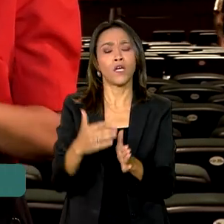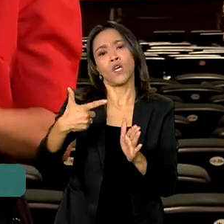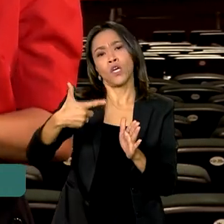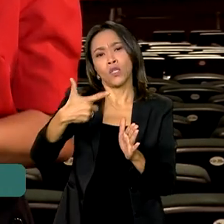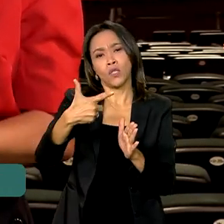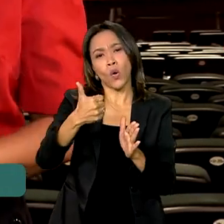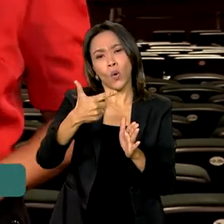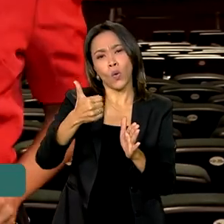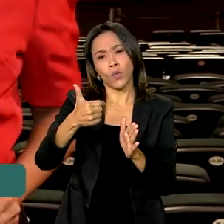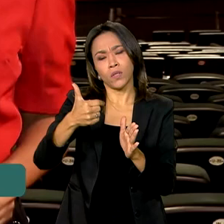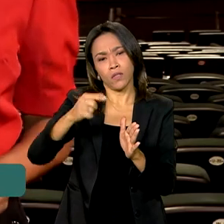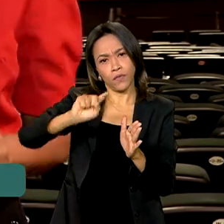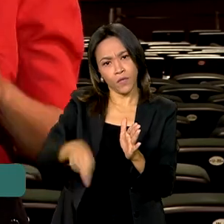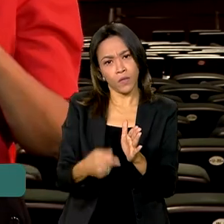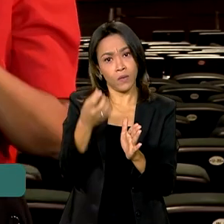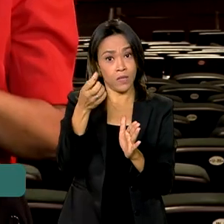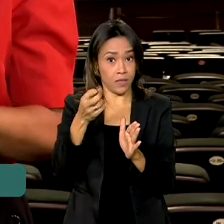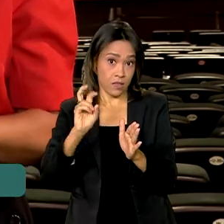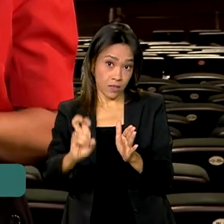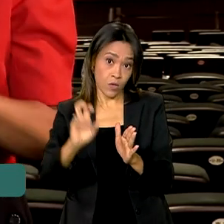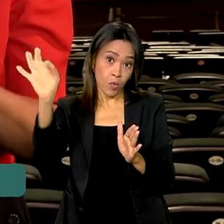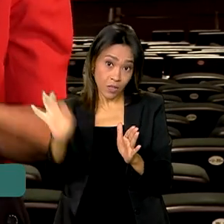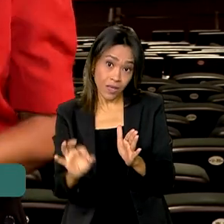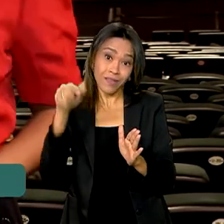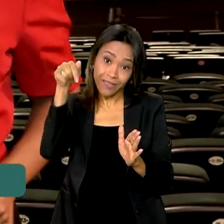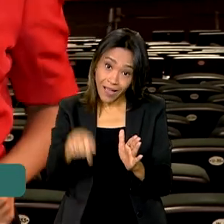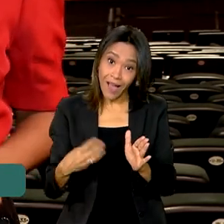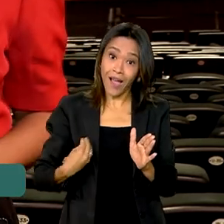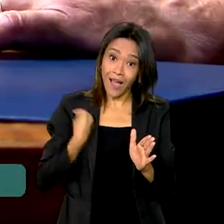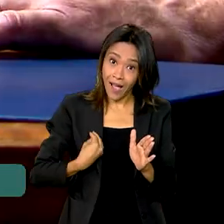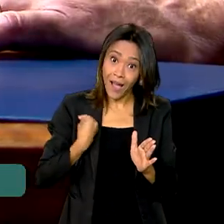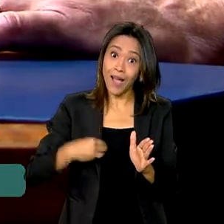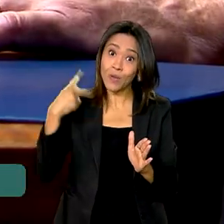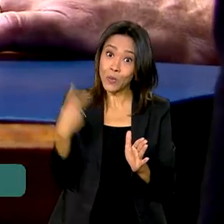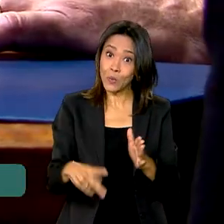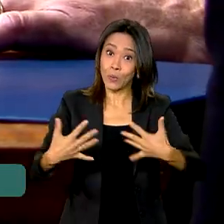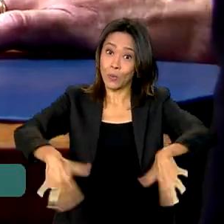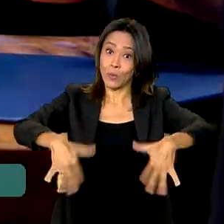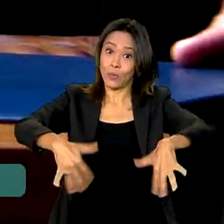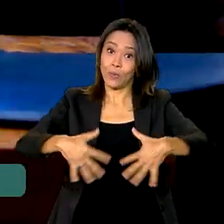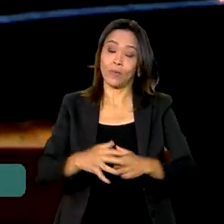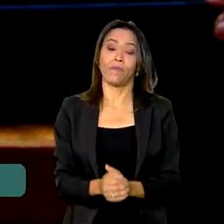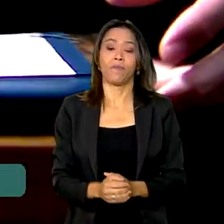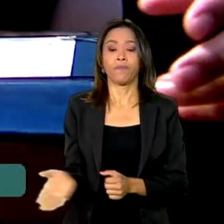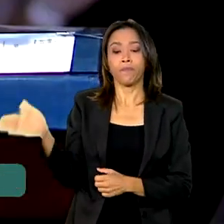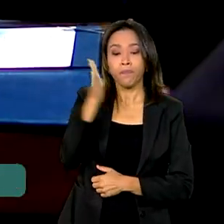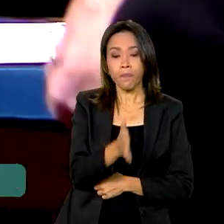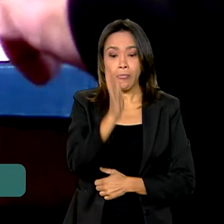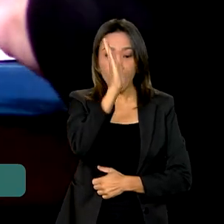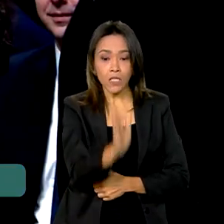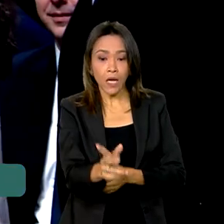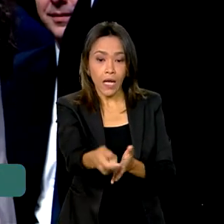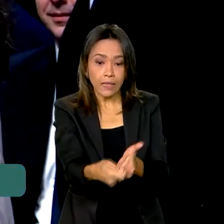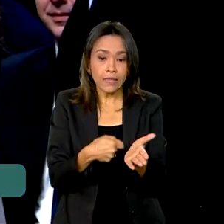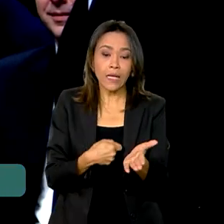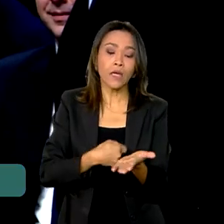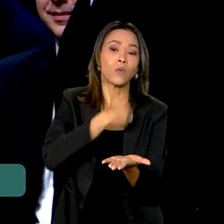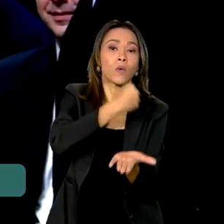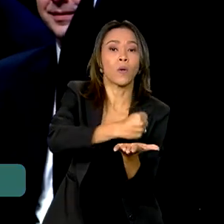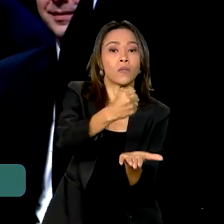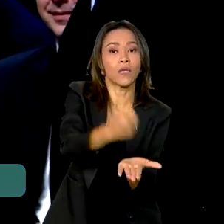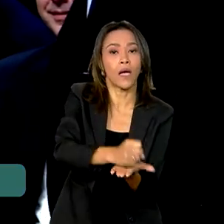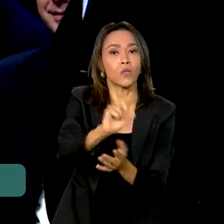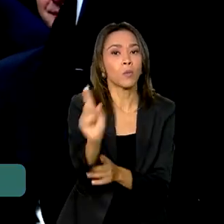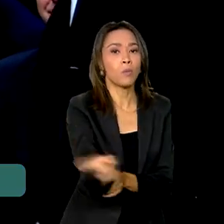12,5% do potencial brasileiro está aqui em Minas Gerais. Também foram assinados aqui os contratos do